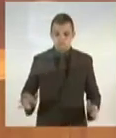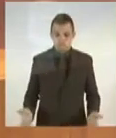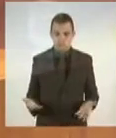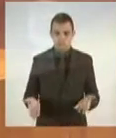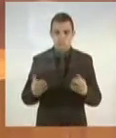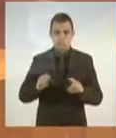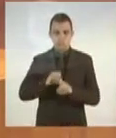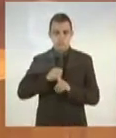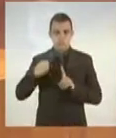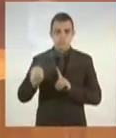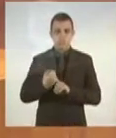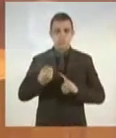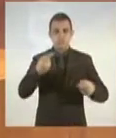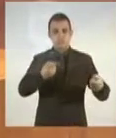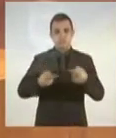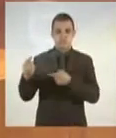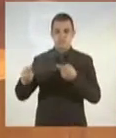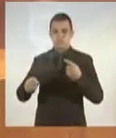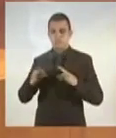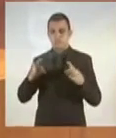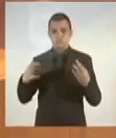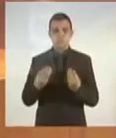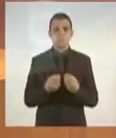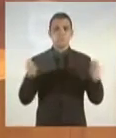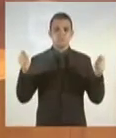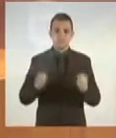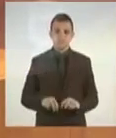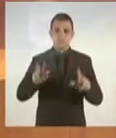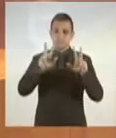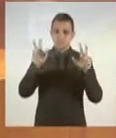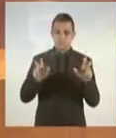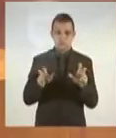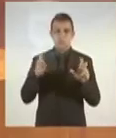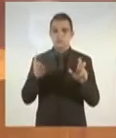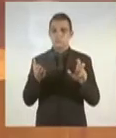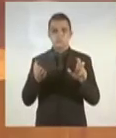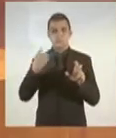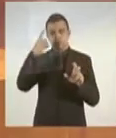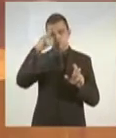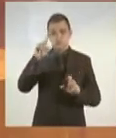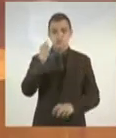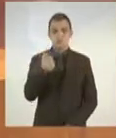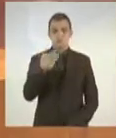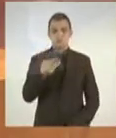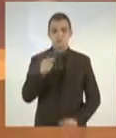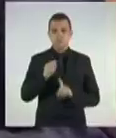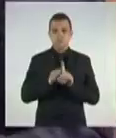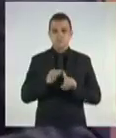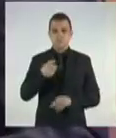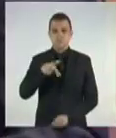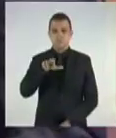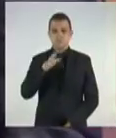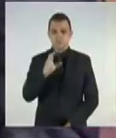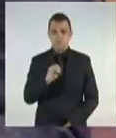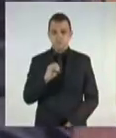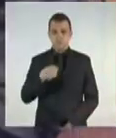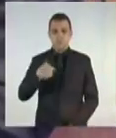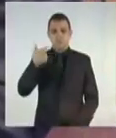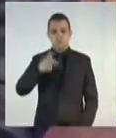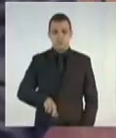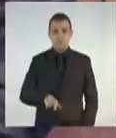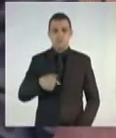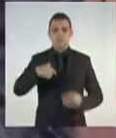sociedade, a classe política, para tratar dessa mobilização do 13 de março. Eu, primeiro, gostaria de